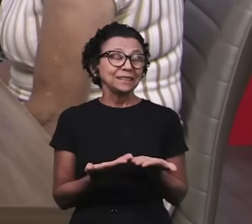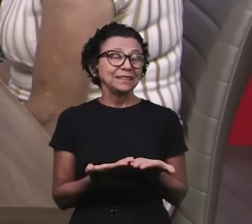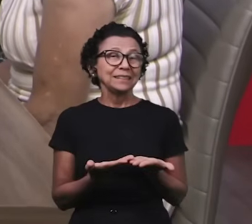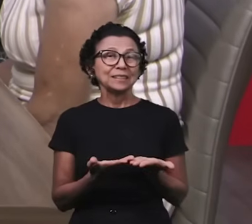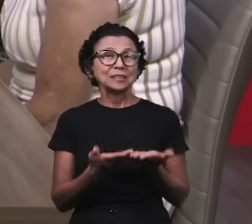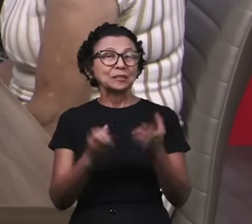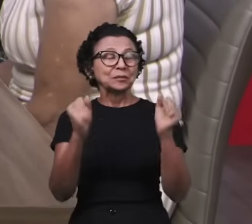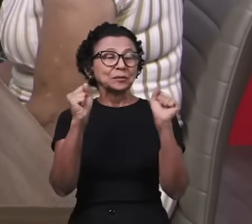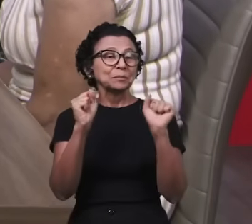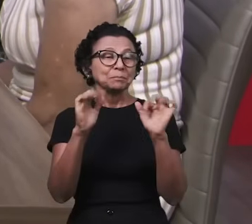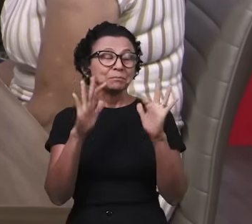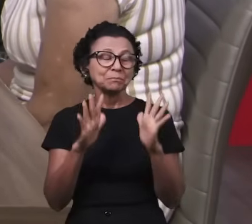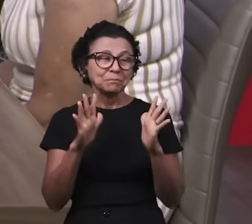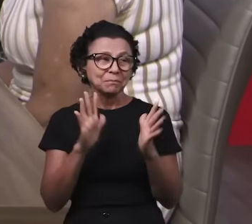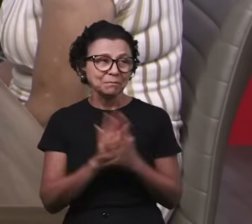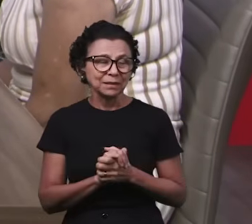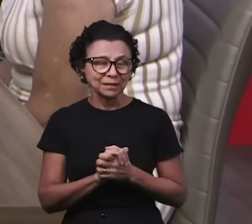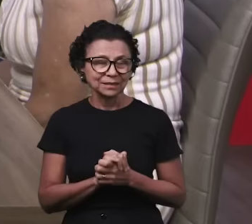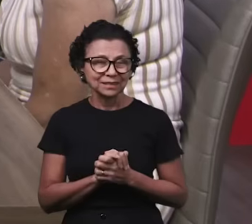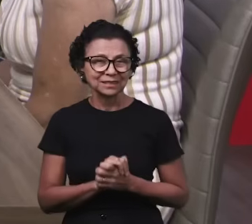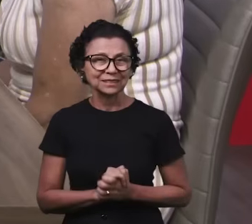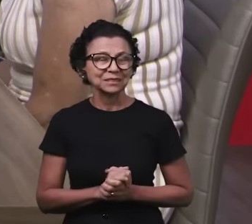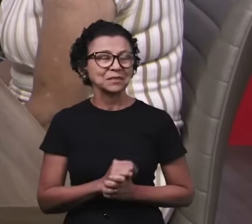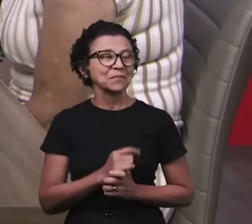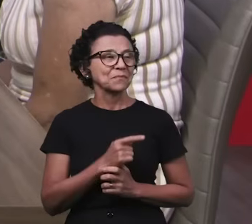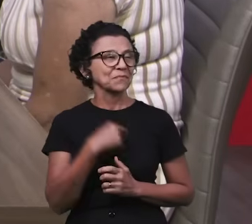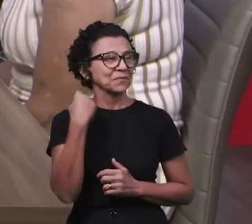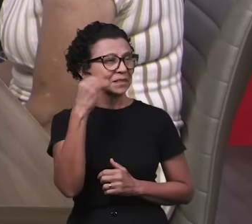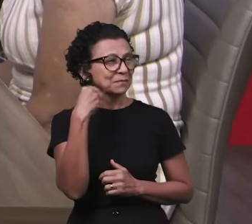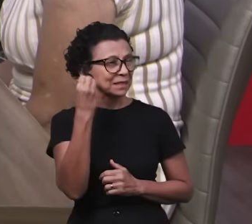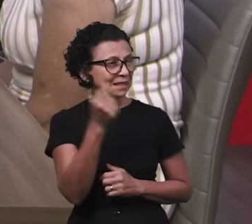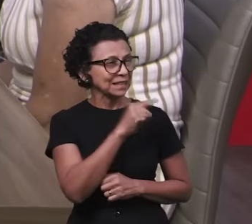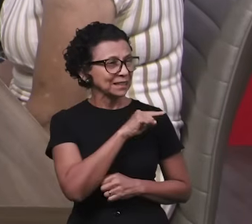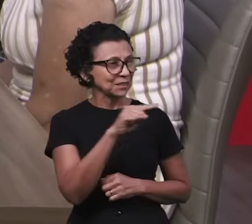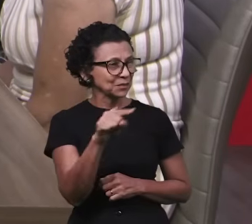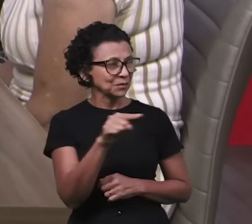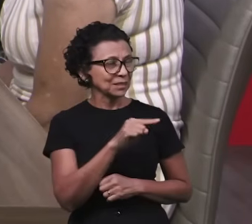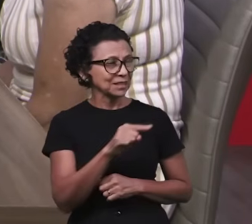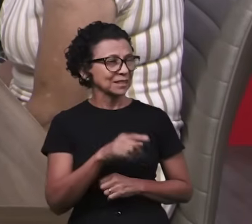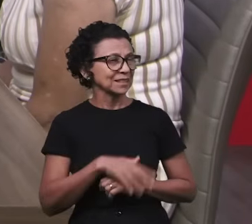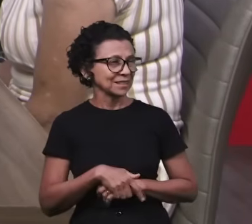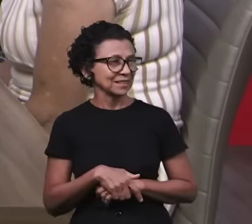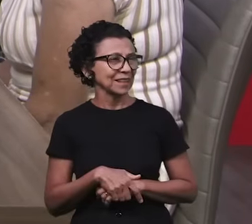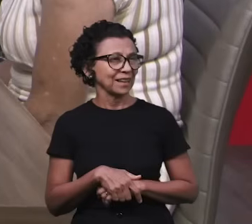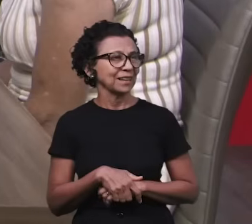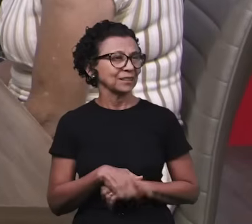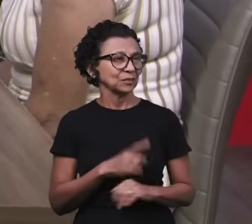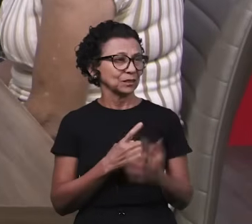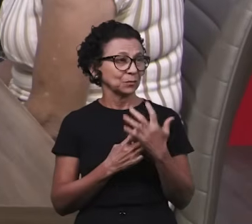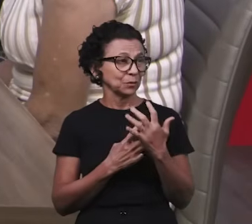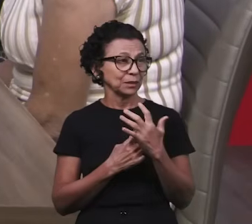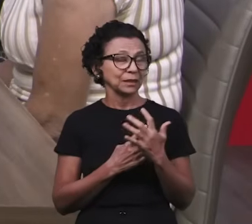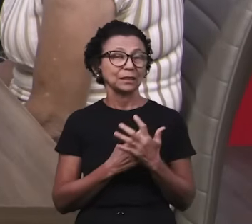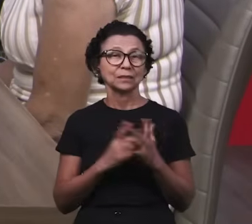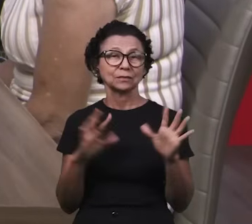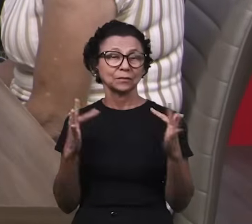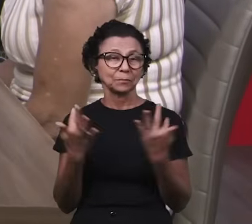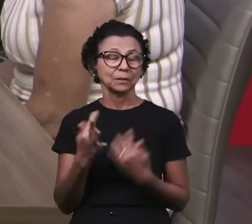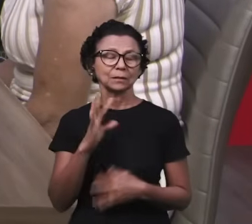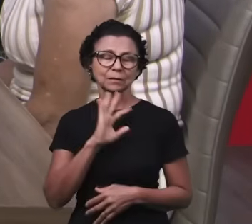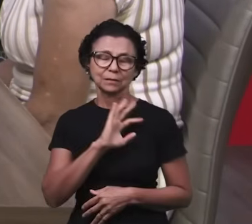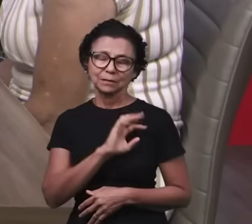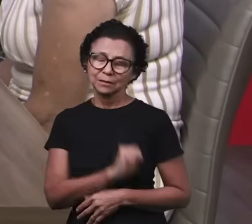ouvir um pouco mais as experiências de vocês que tanto nos inspiram. São uma família muito amada, muito querida. Nós